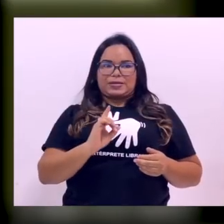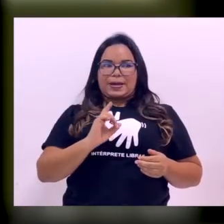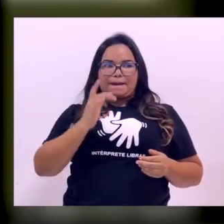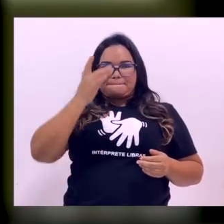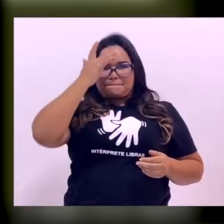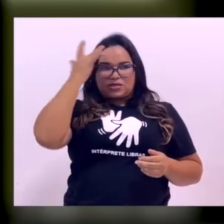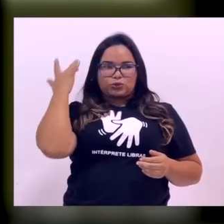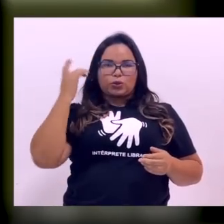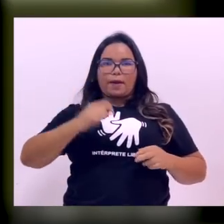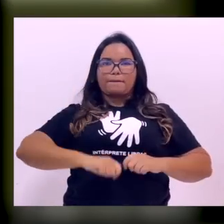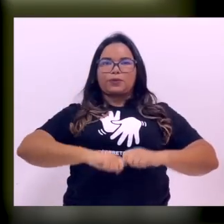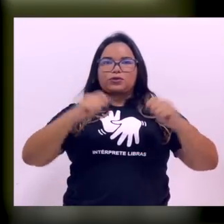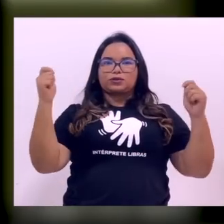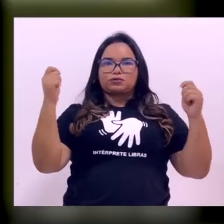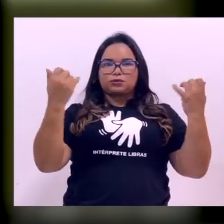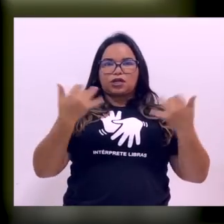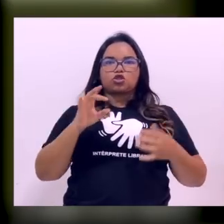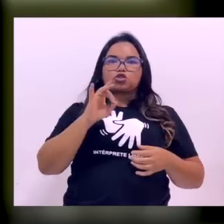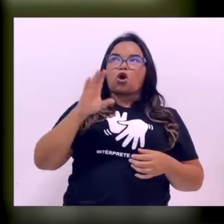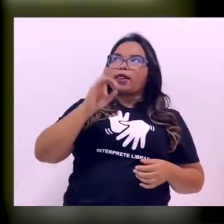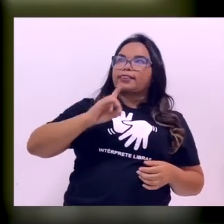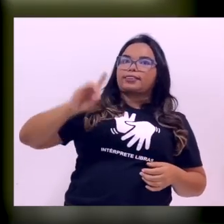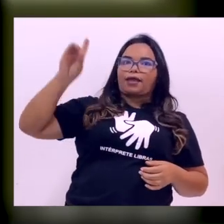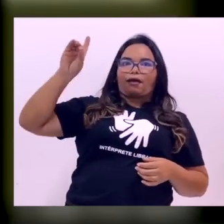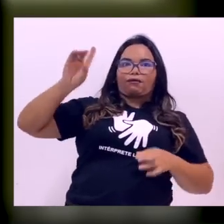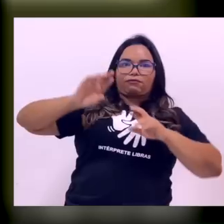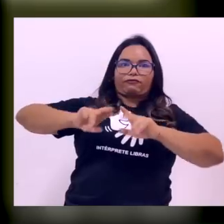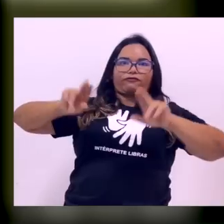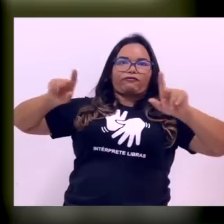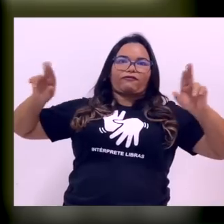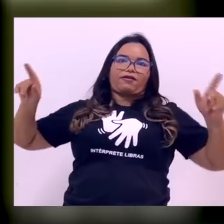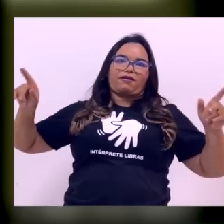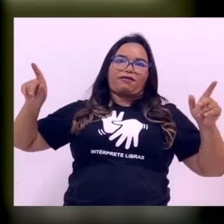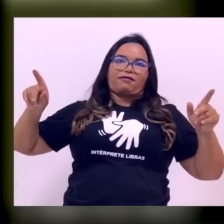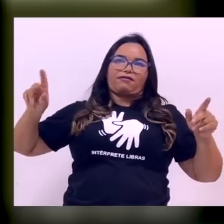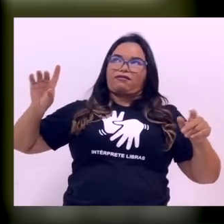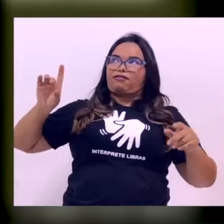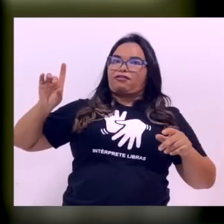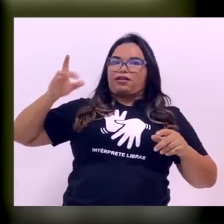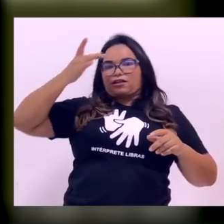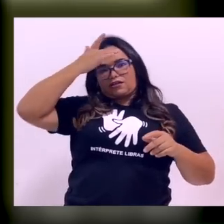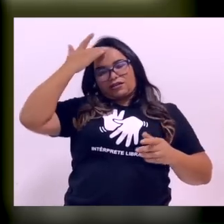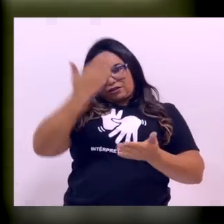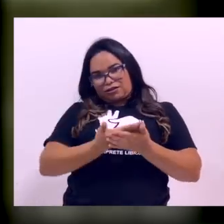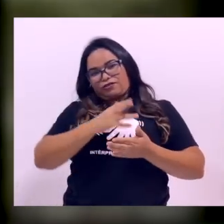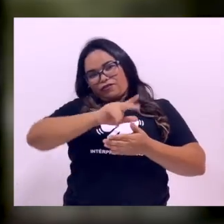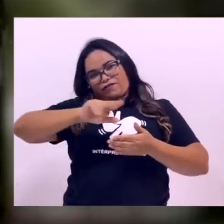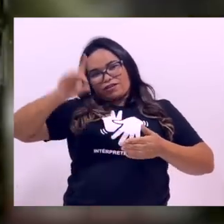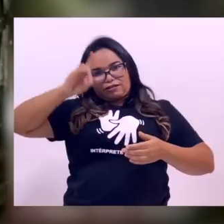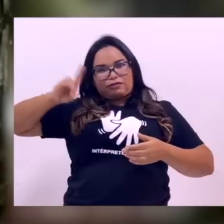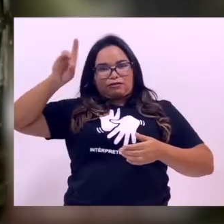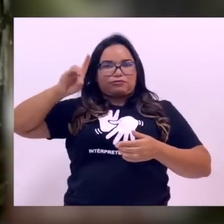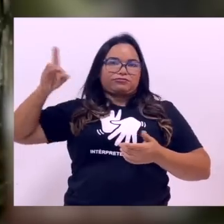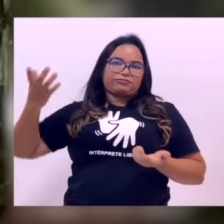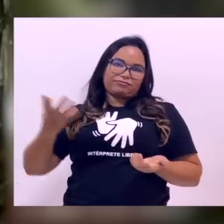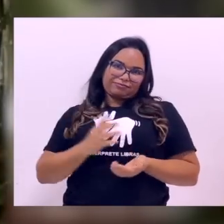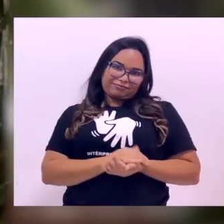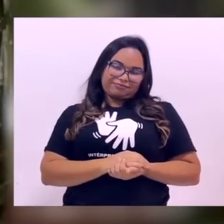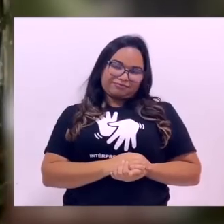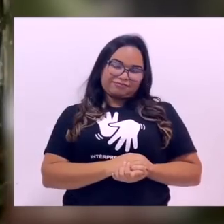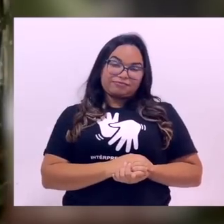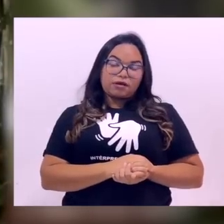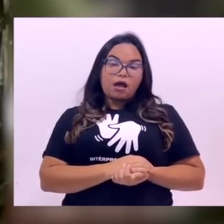ninguém há que possa declarar diante do rei senão os deuses, cuja morada não é com a carne. Portanto,